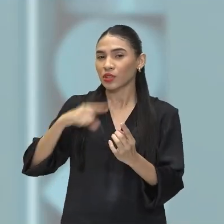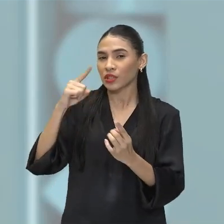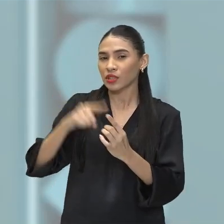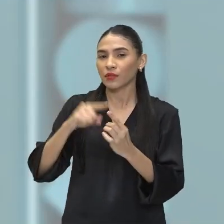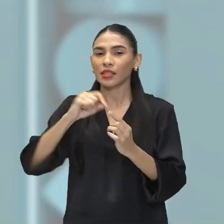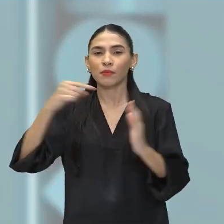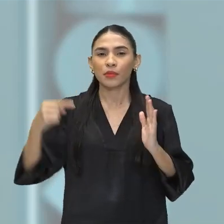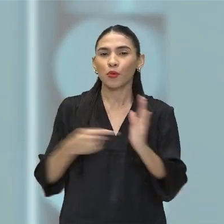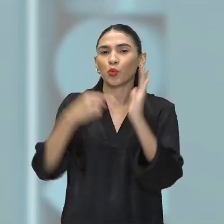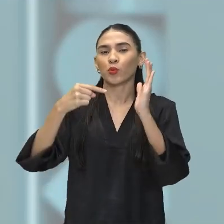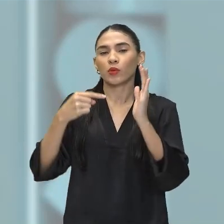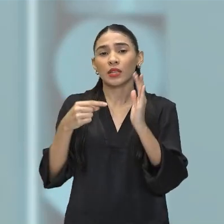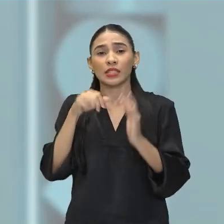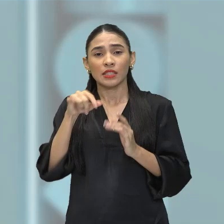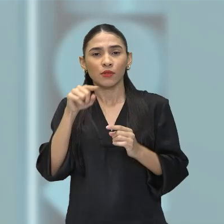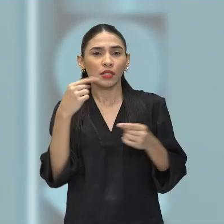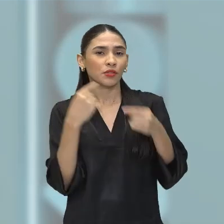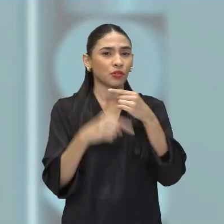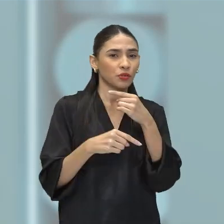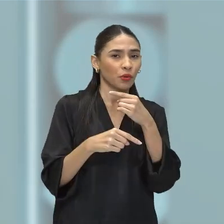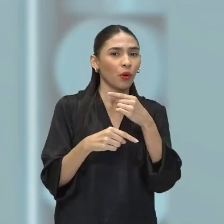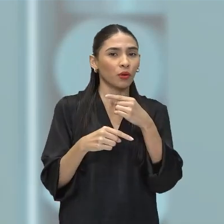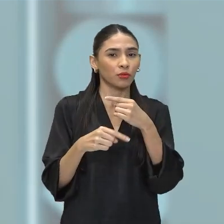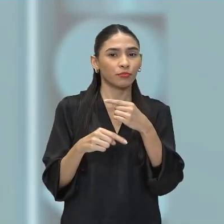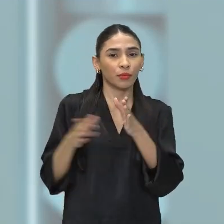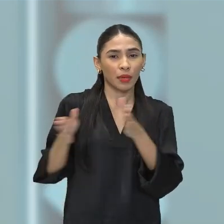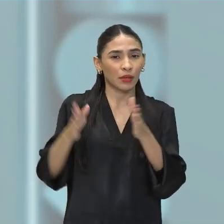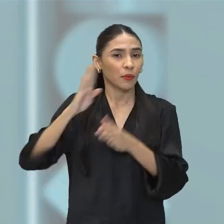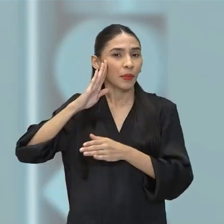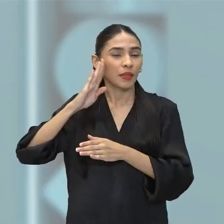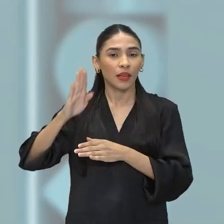se você não estava de acordo com o regime militar,